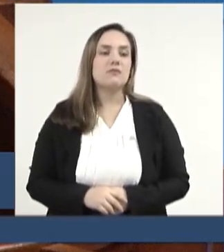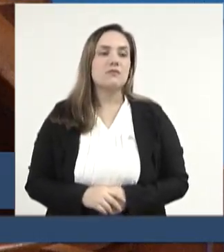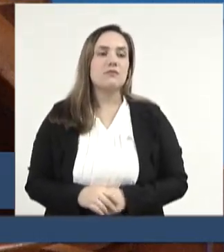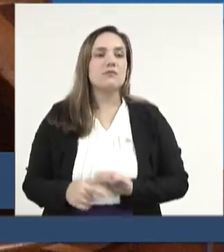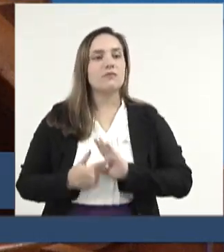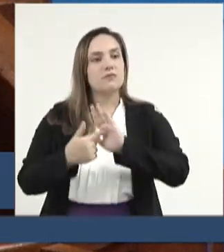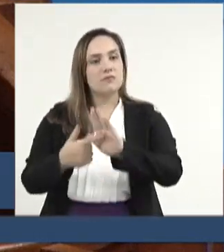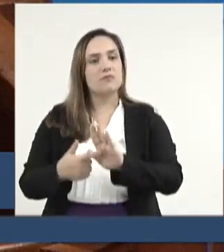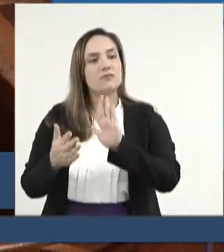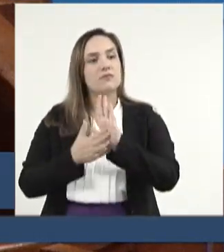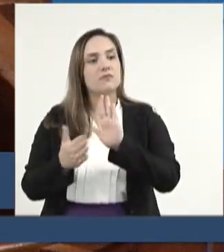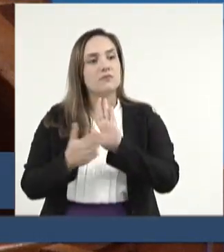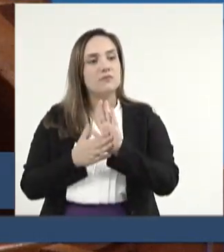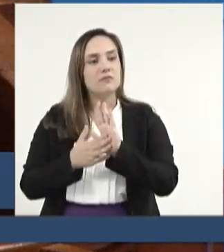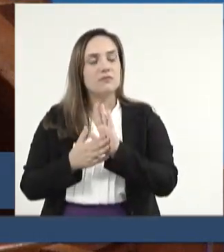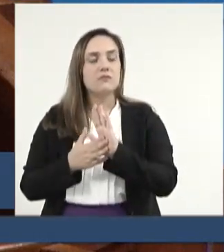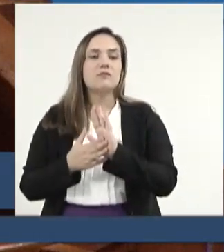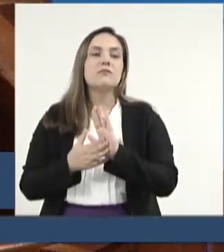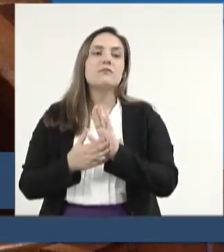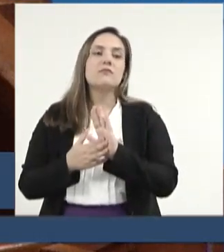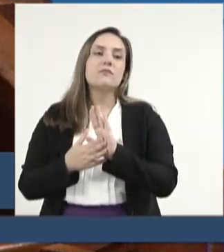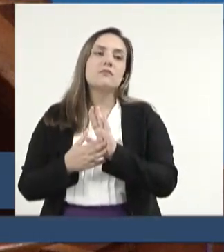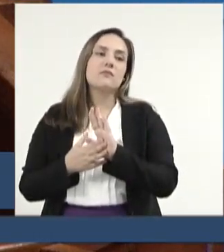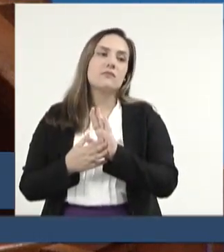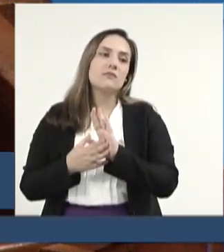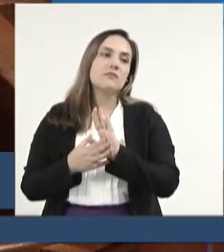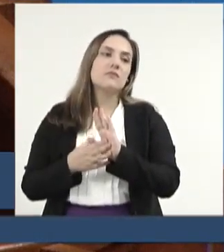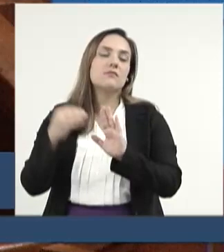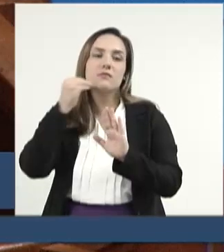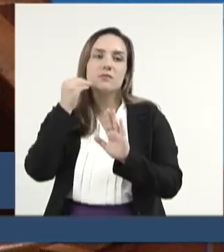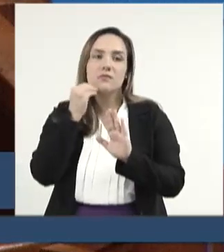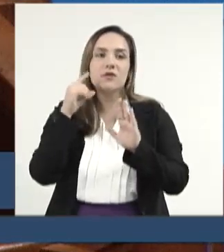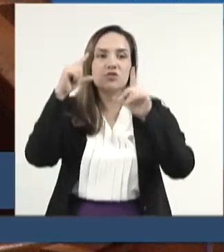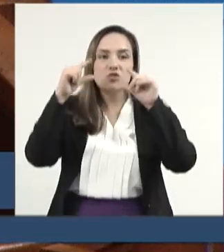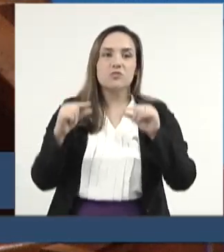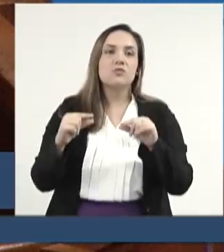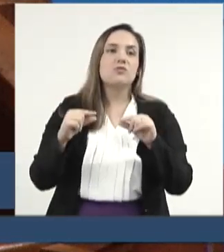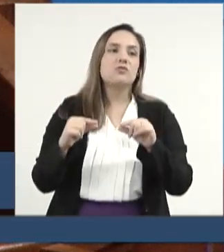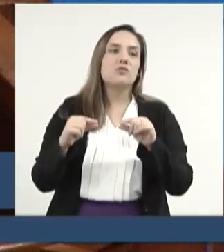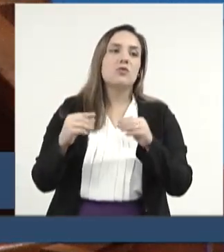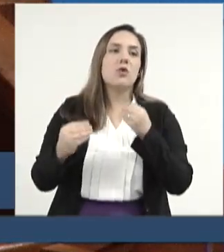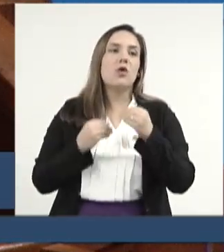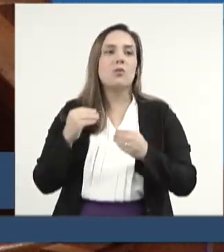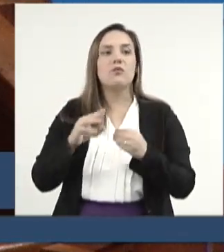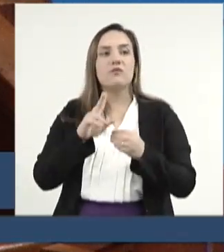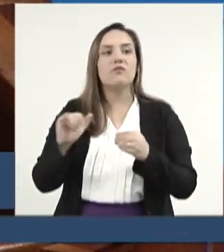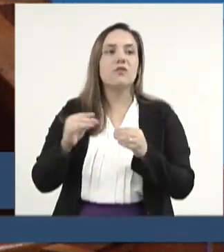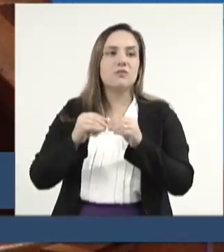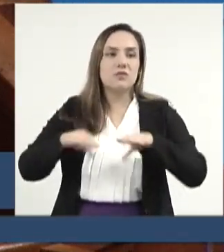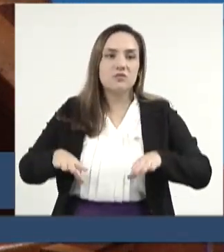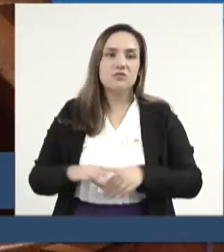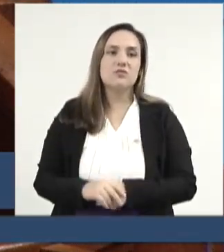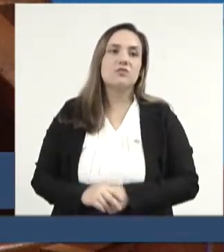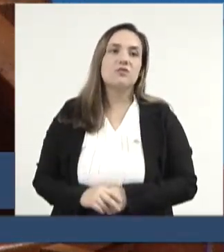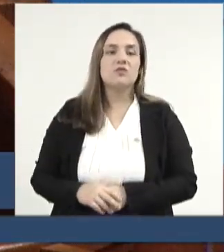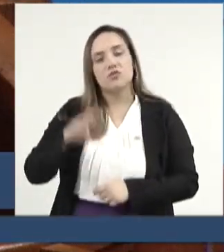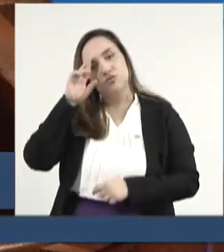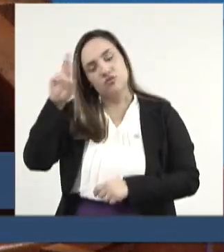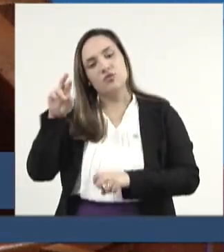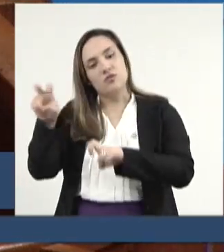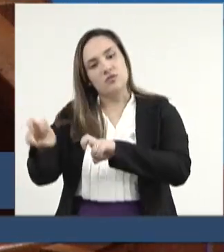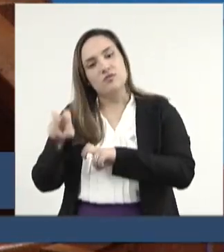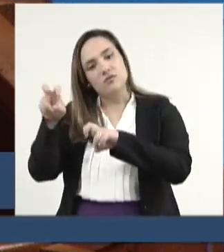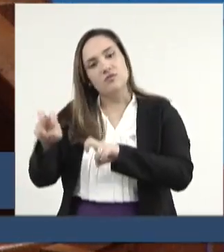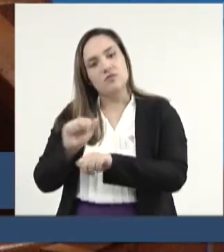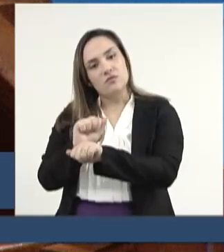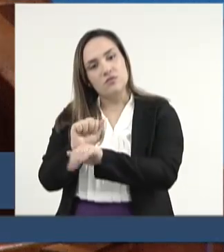uma proposta de encaminhamento para tentar minimizar os impactos disso para os agricultores